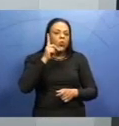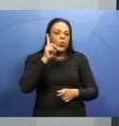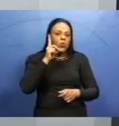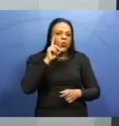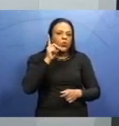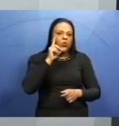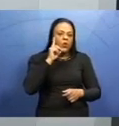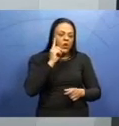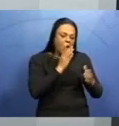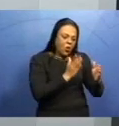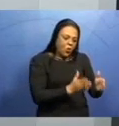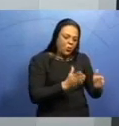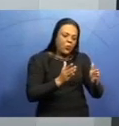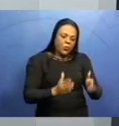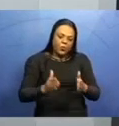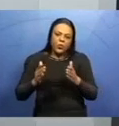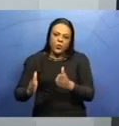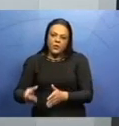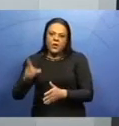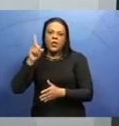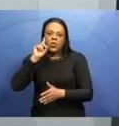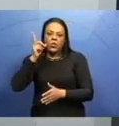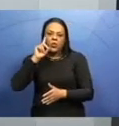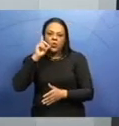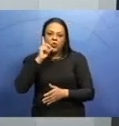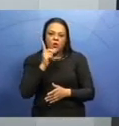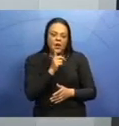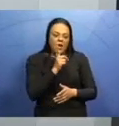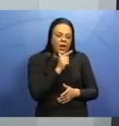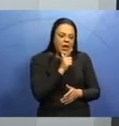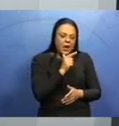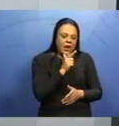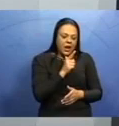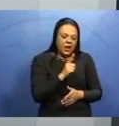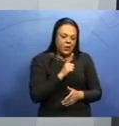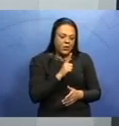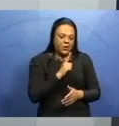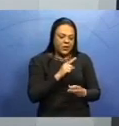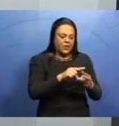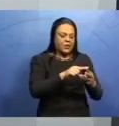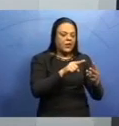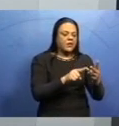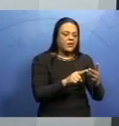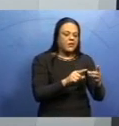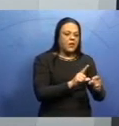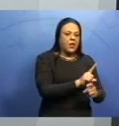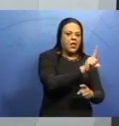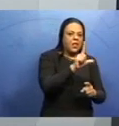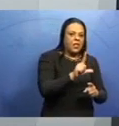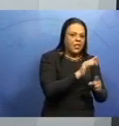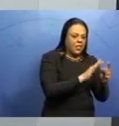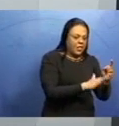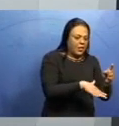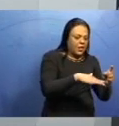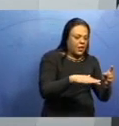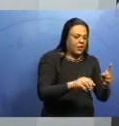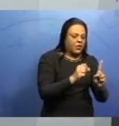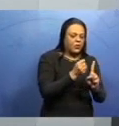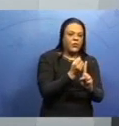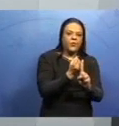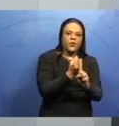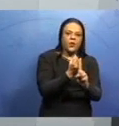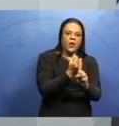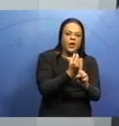um processo constante. A água é encontrada em 3 estados: líquido, gasoso